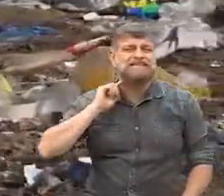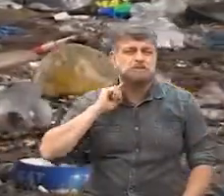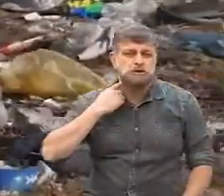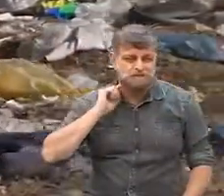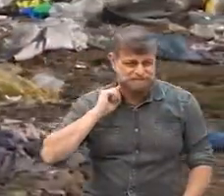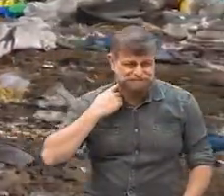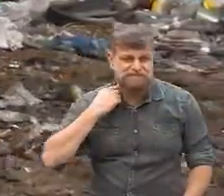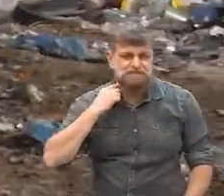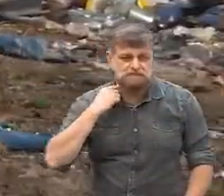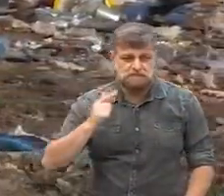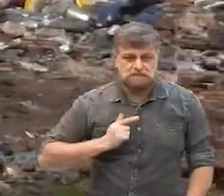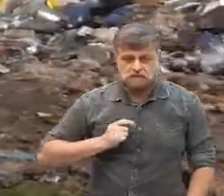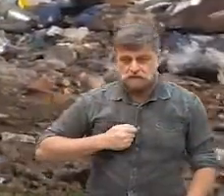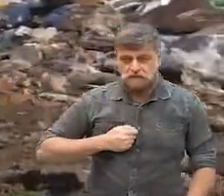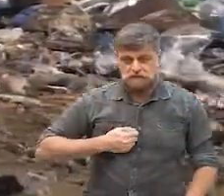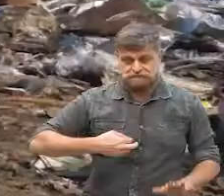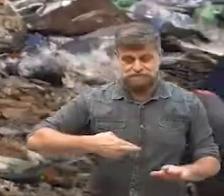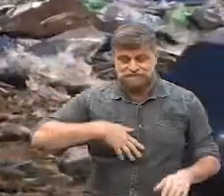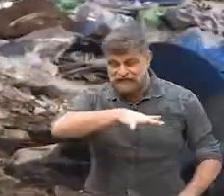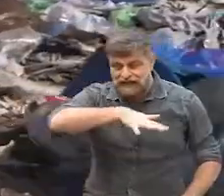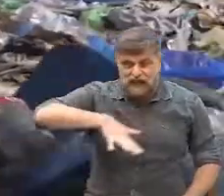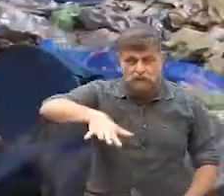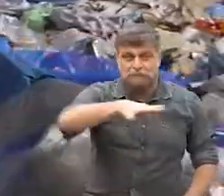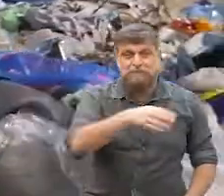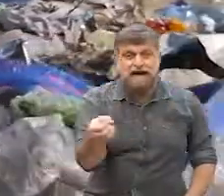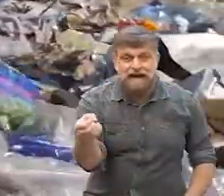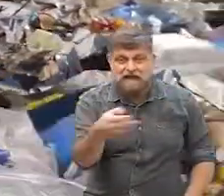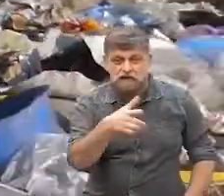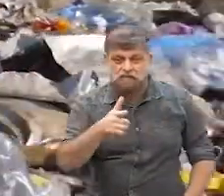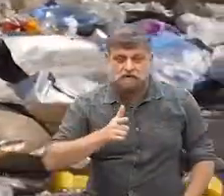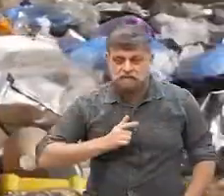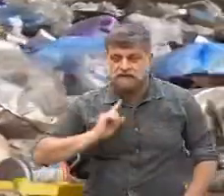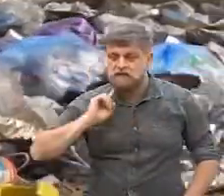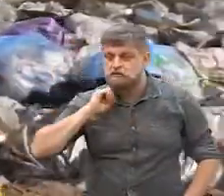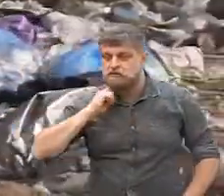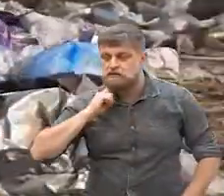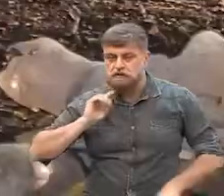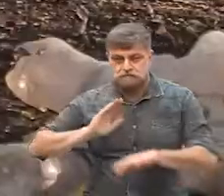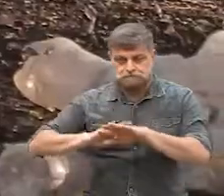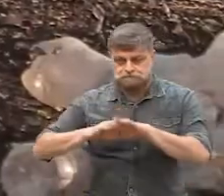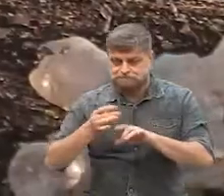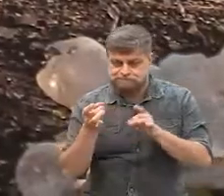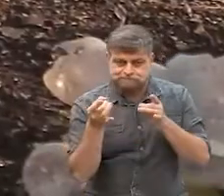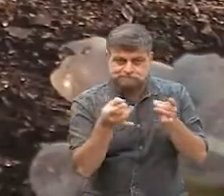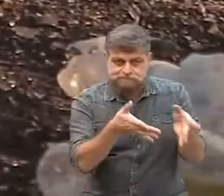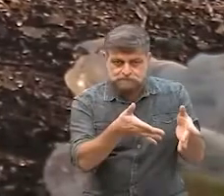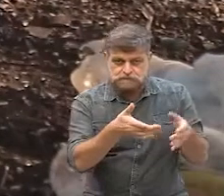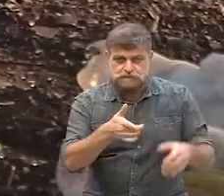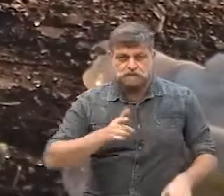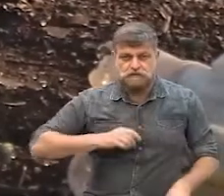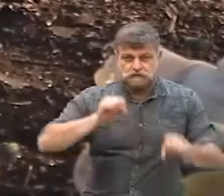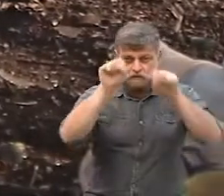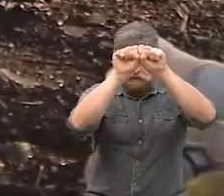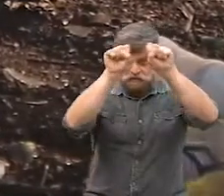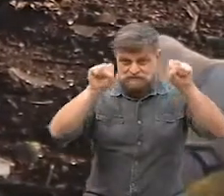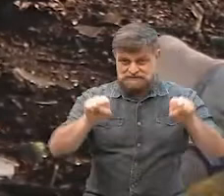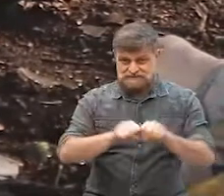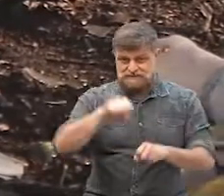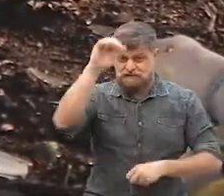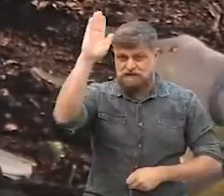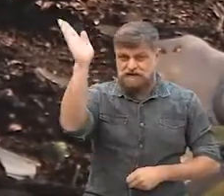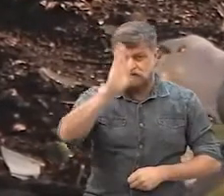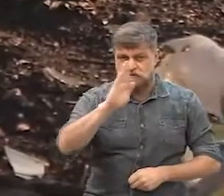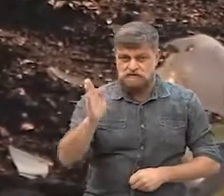lixões, exigindo novas áreas para depositarmos o lixo que geramos. Segundo o Sistema Nacional de